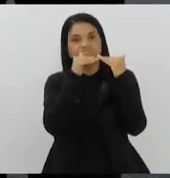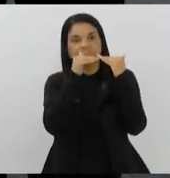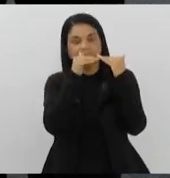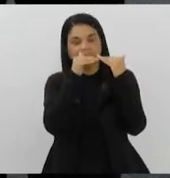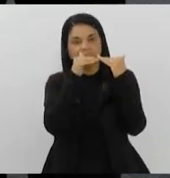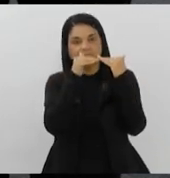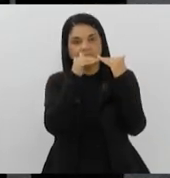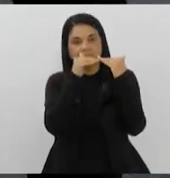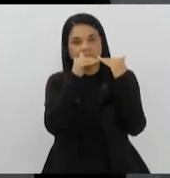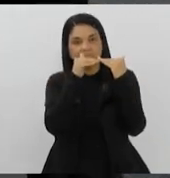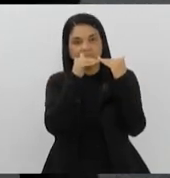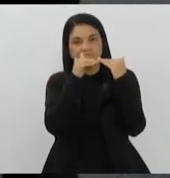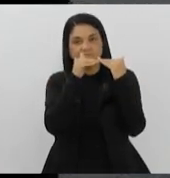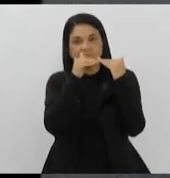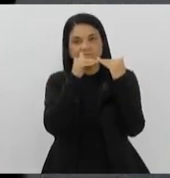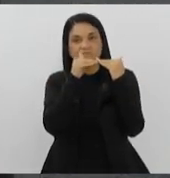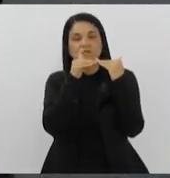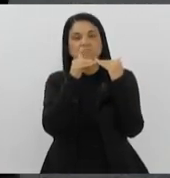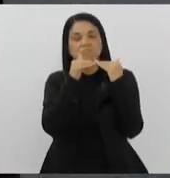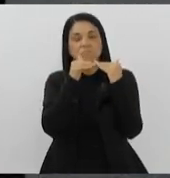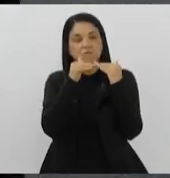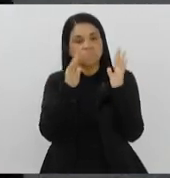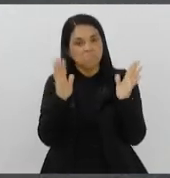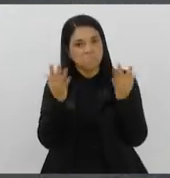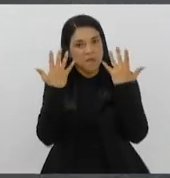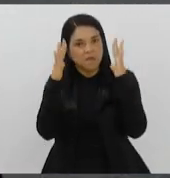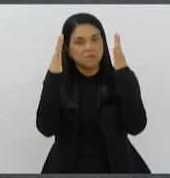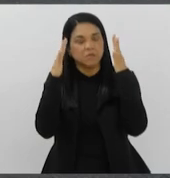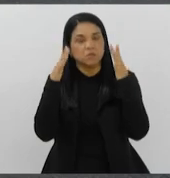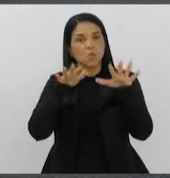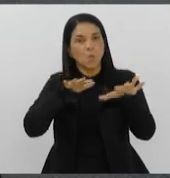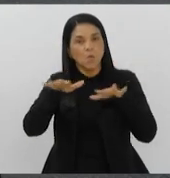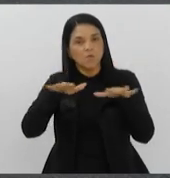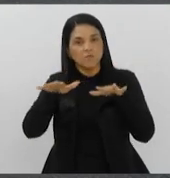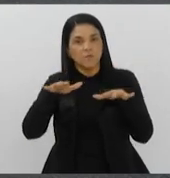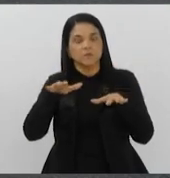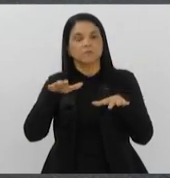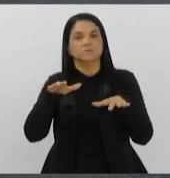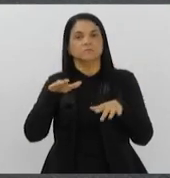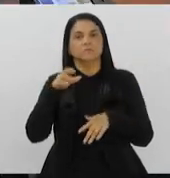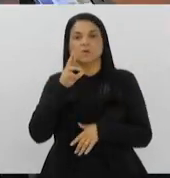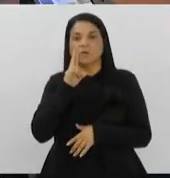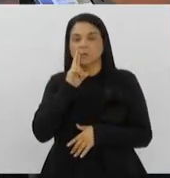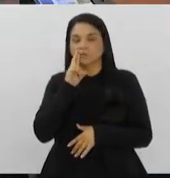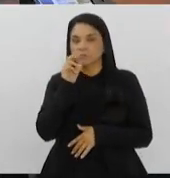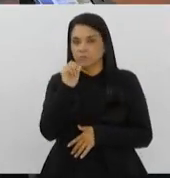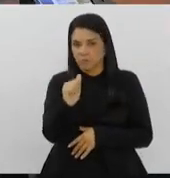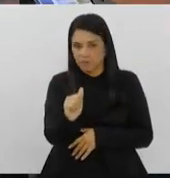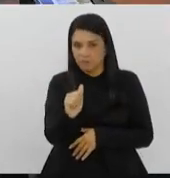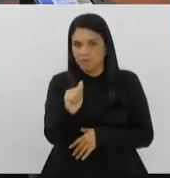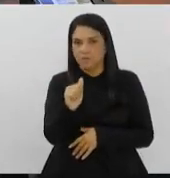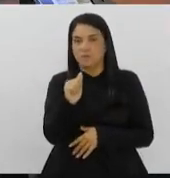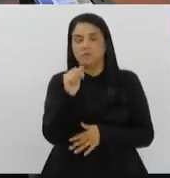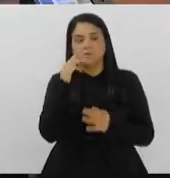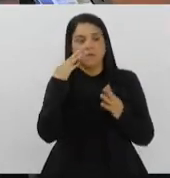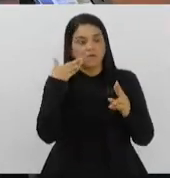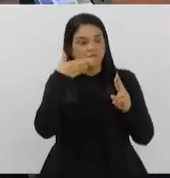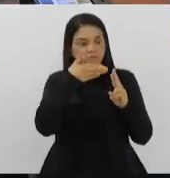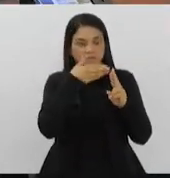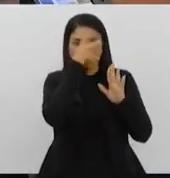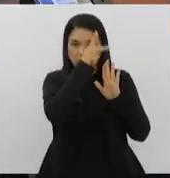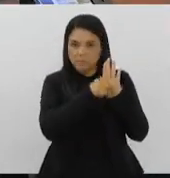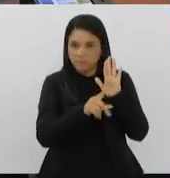favoravelmente e congratulo o movimento e o deputado Amorim em relação a esse projeto de lei. Senhor presidente, em primeiro lugar,